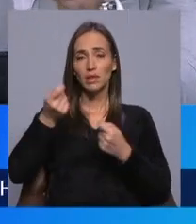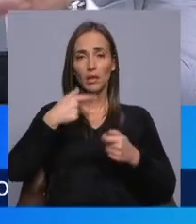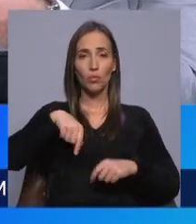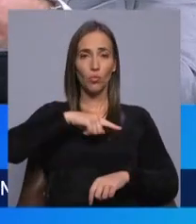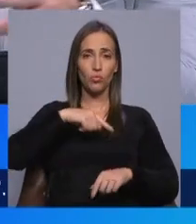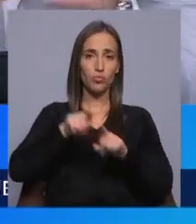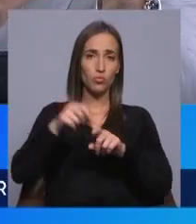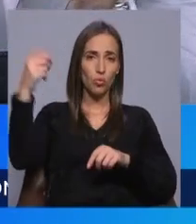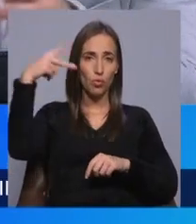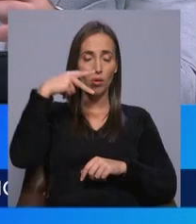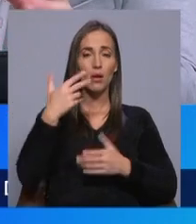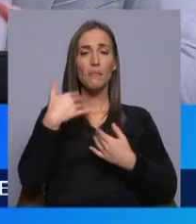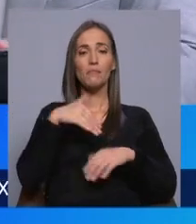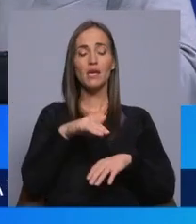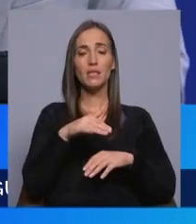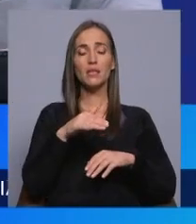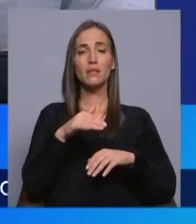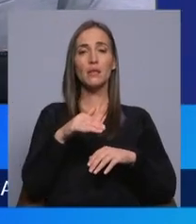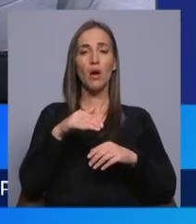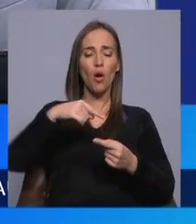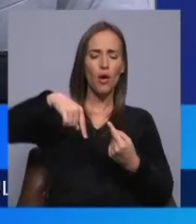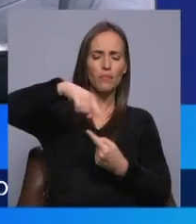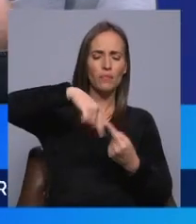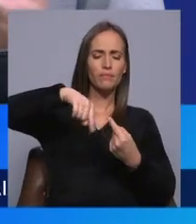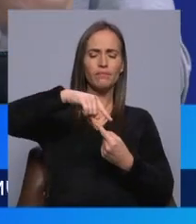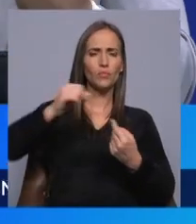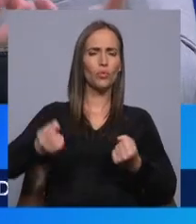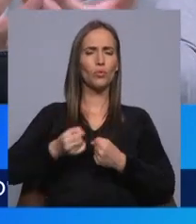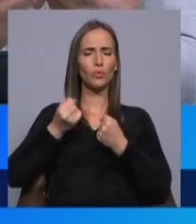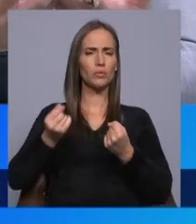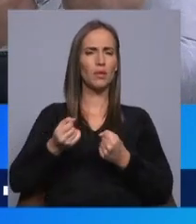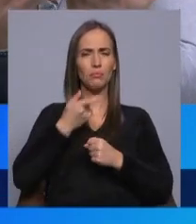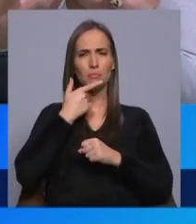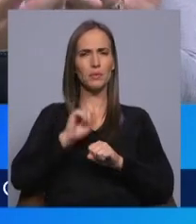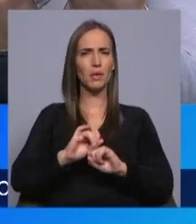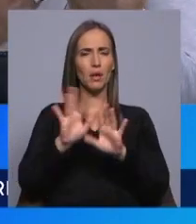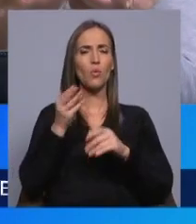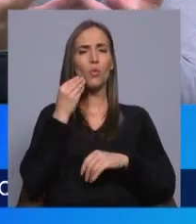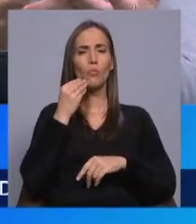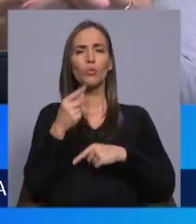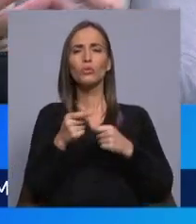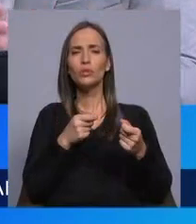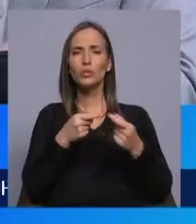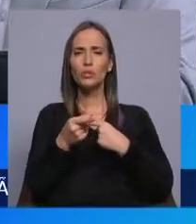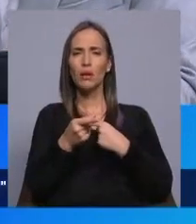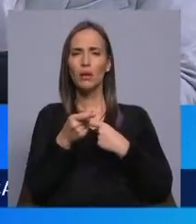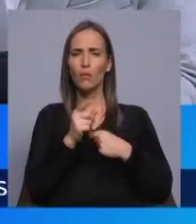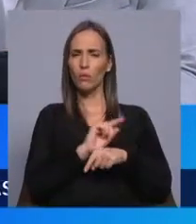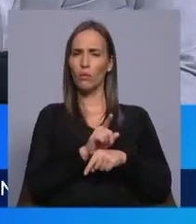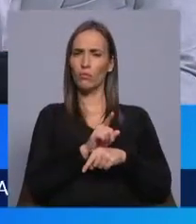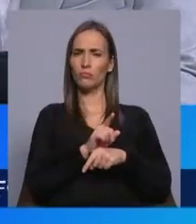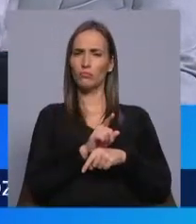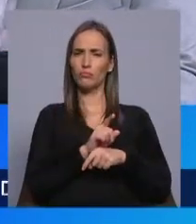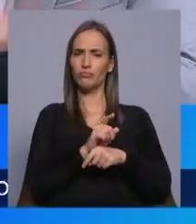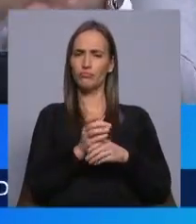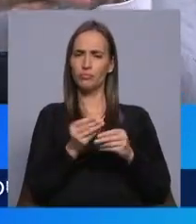a distância, a própria órbita não consegue explicar como é que esta estrela ficou tão depressa nua.